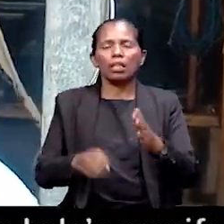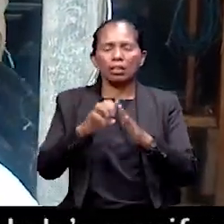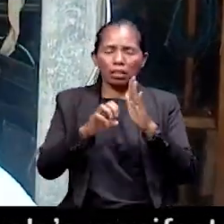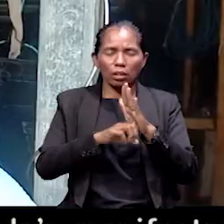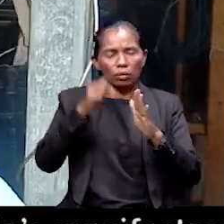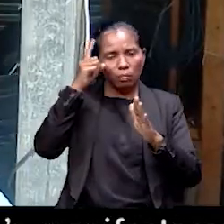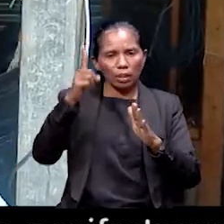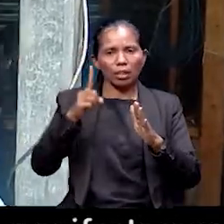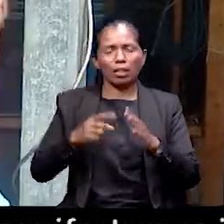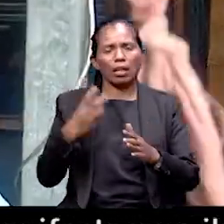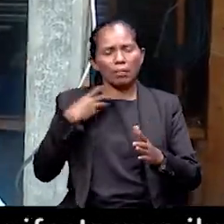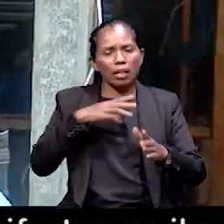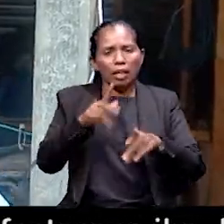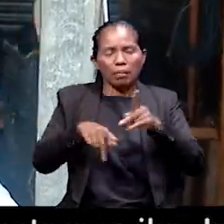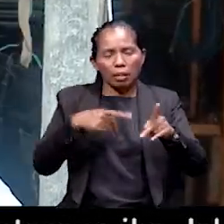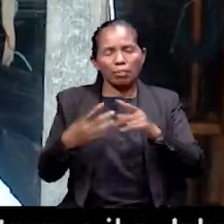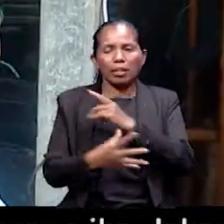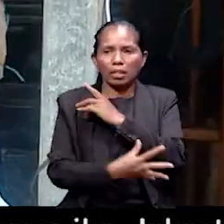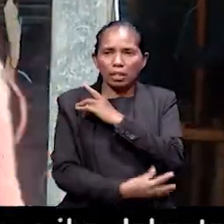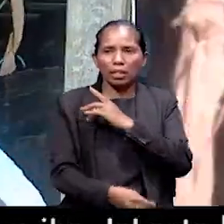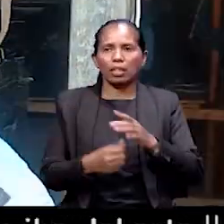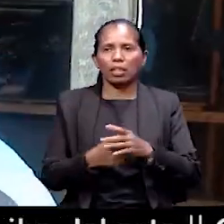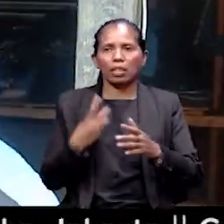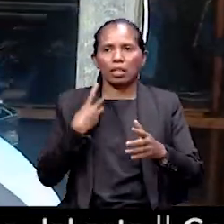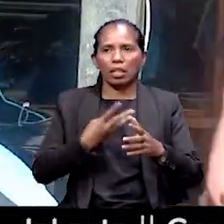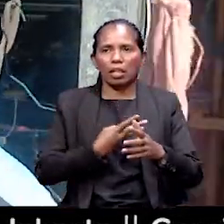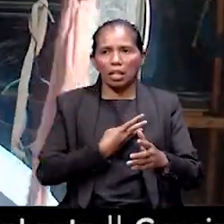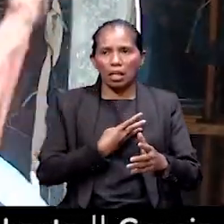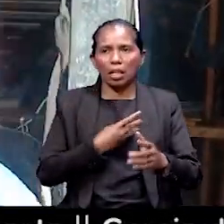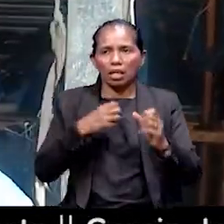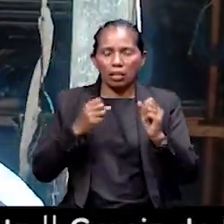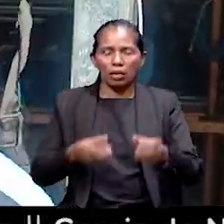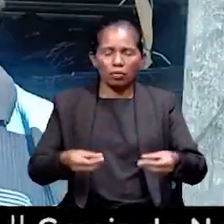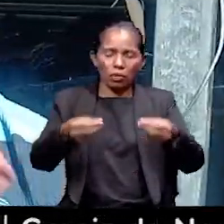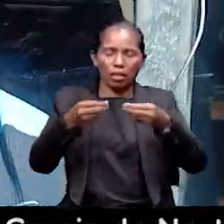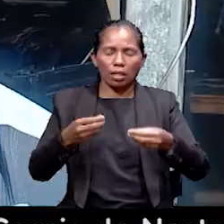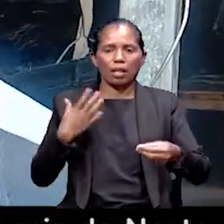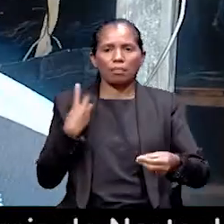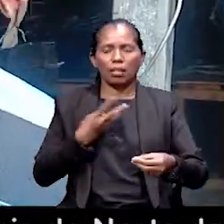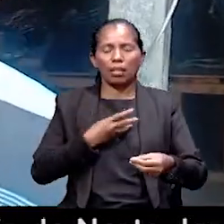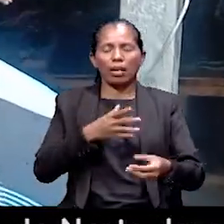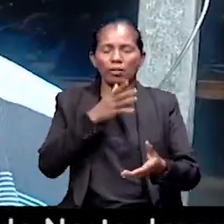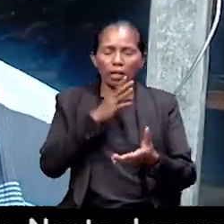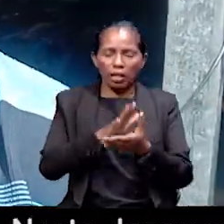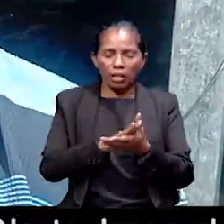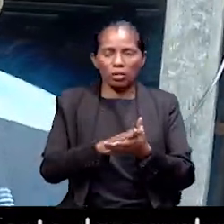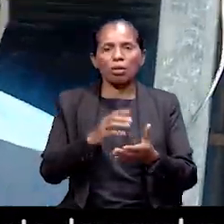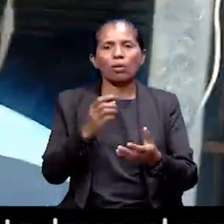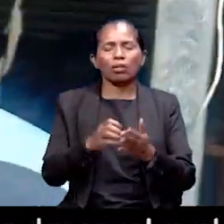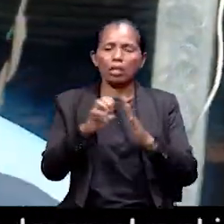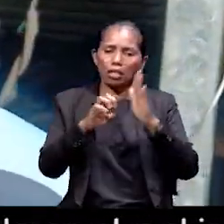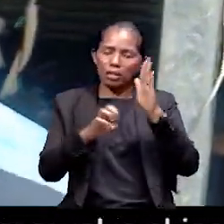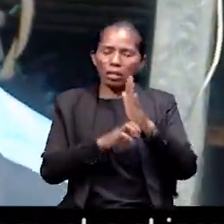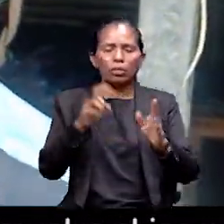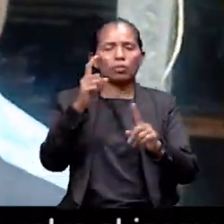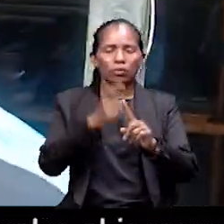ne pobuki, ami ne aileba. Ami hori susaro teres maka fohan ami na pe na wan. Istaru lai, istaru pulang pulang. Bele